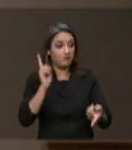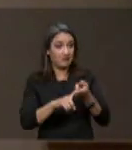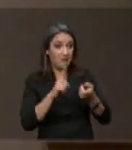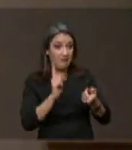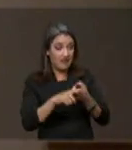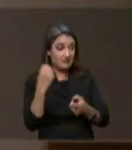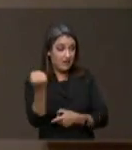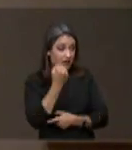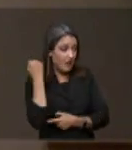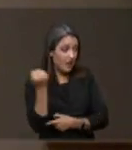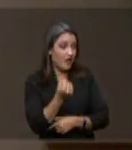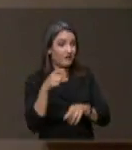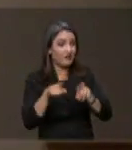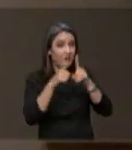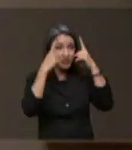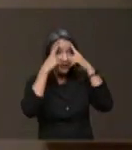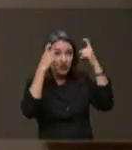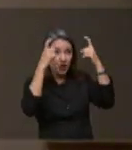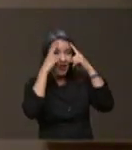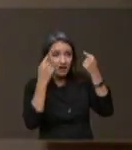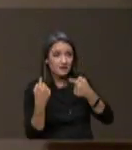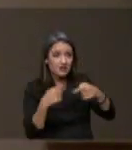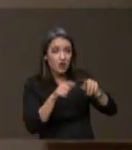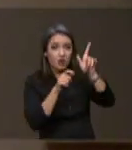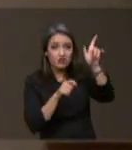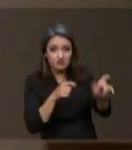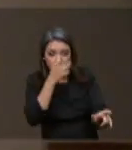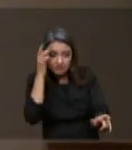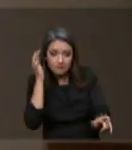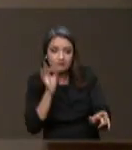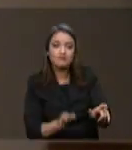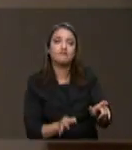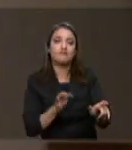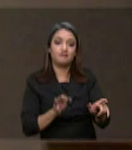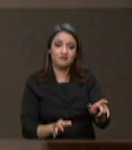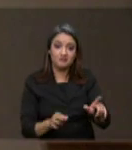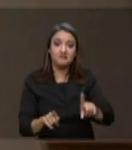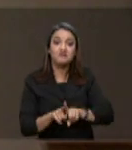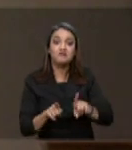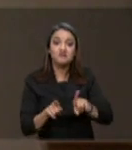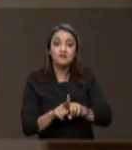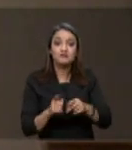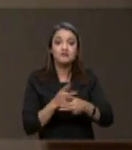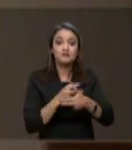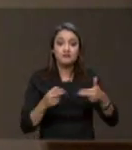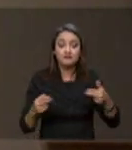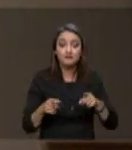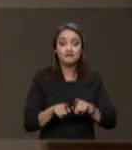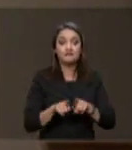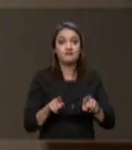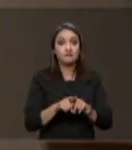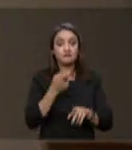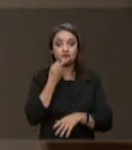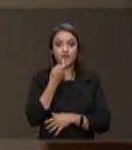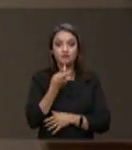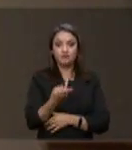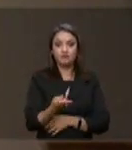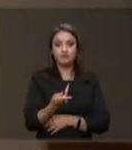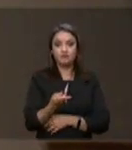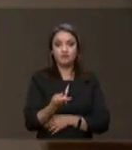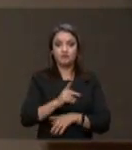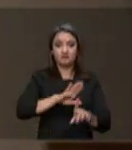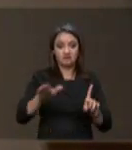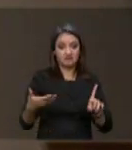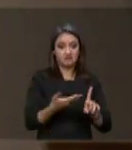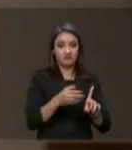ameaça de violência física contra a autoridade judicial bem como bravo indisfarçável manifestação o que